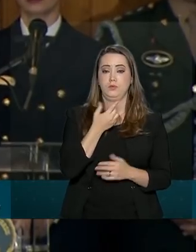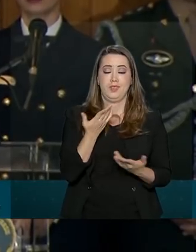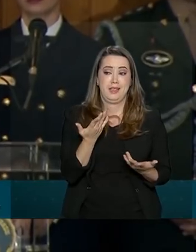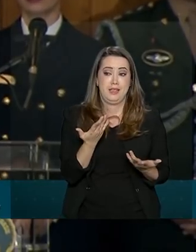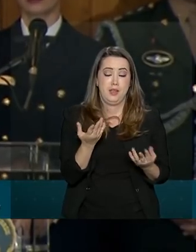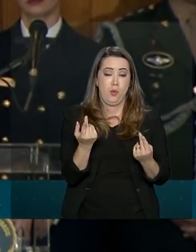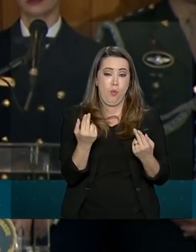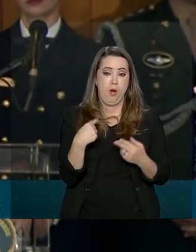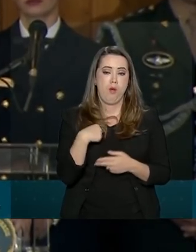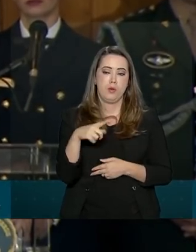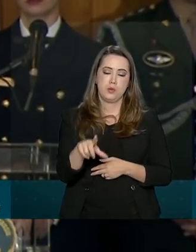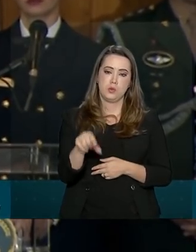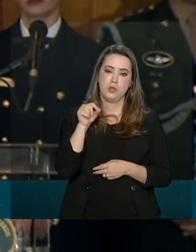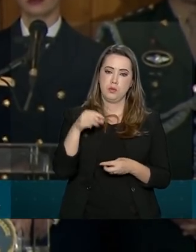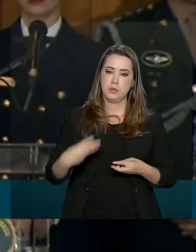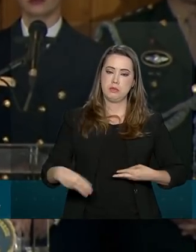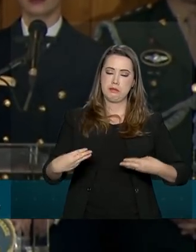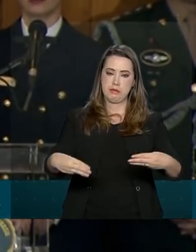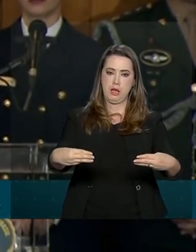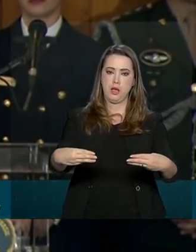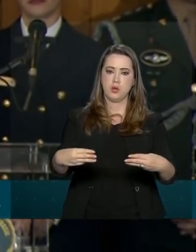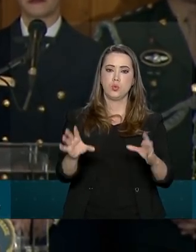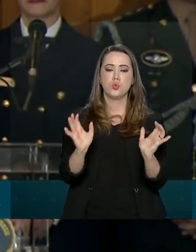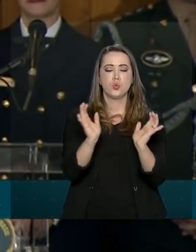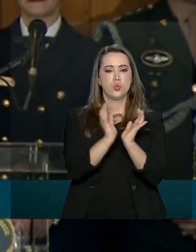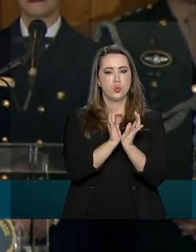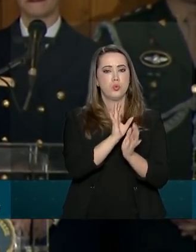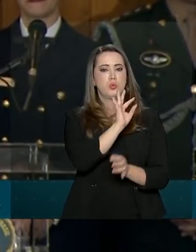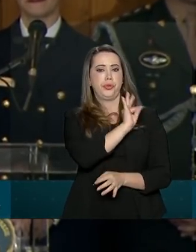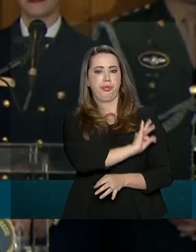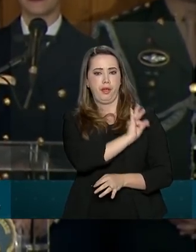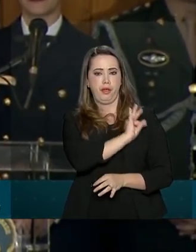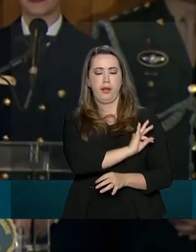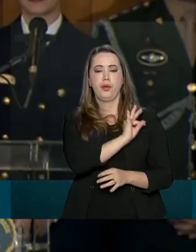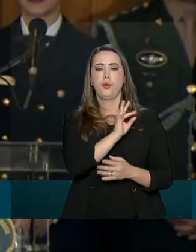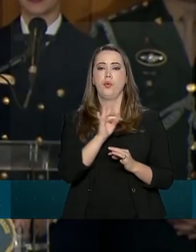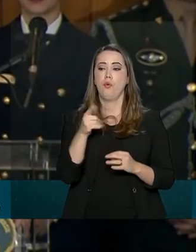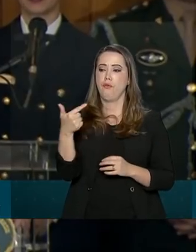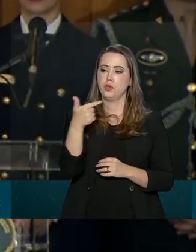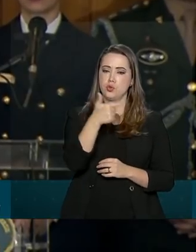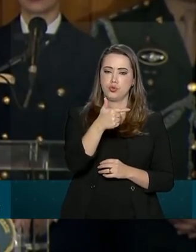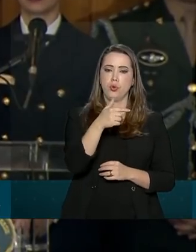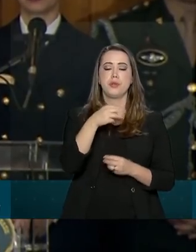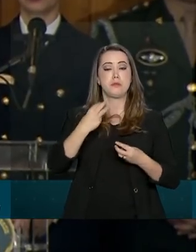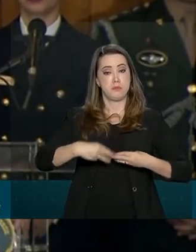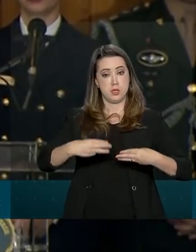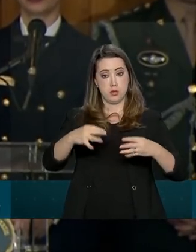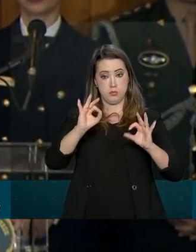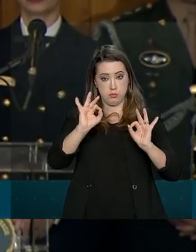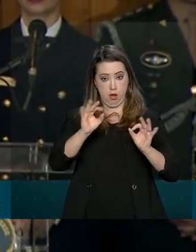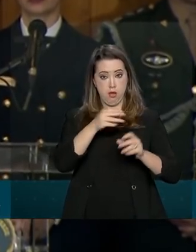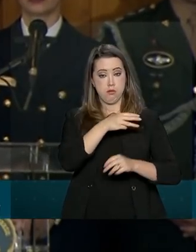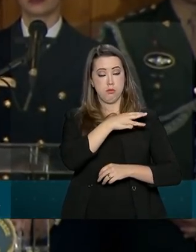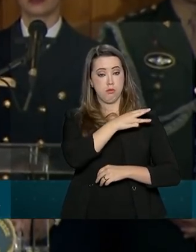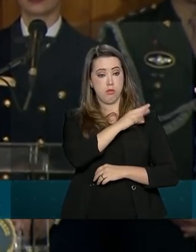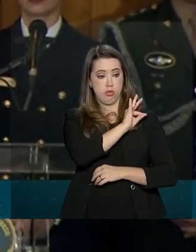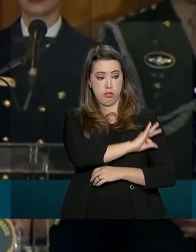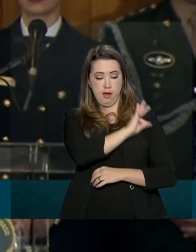ministério técnico, os 22 ministros, entre eles o da